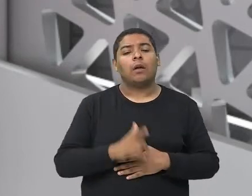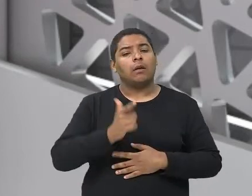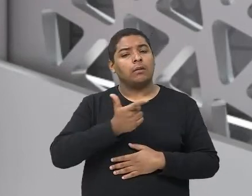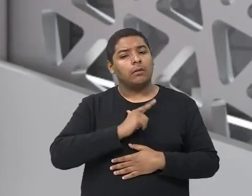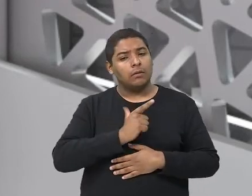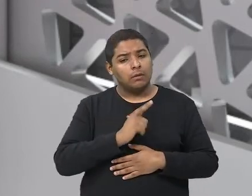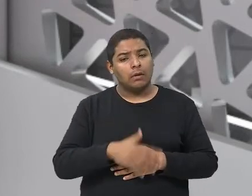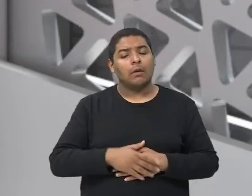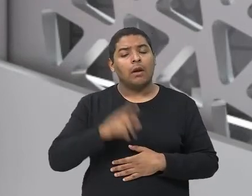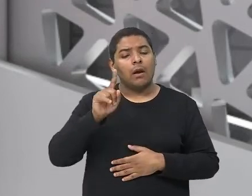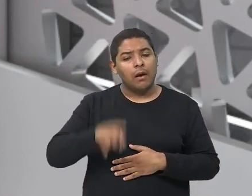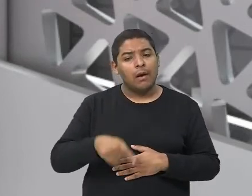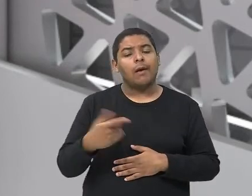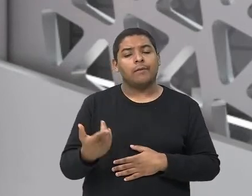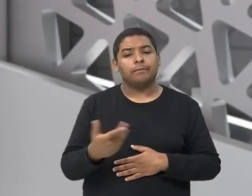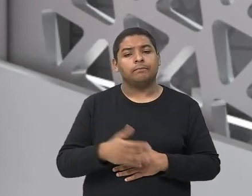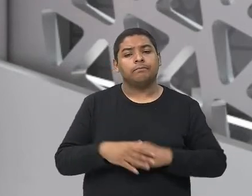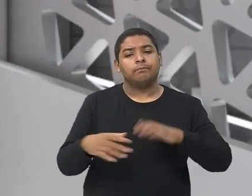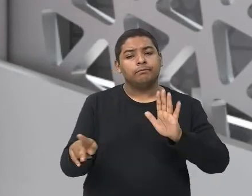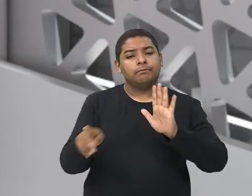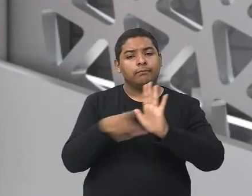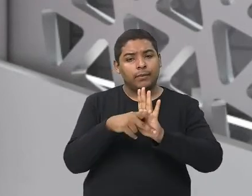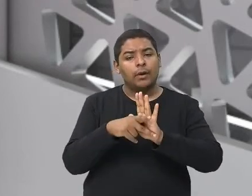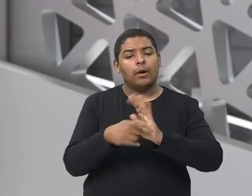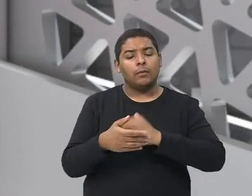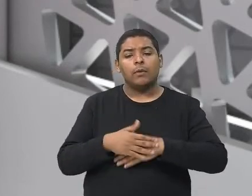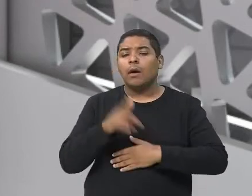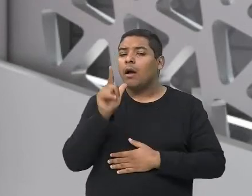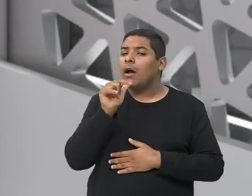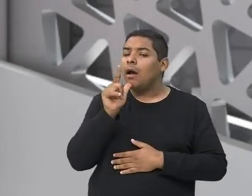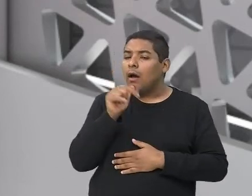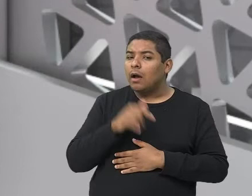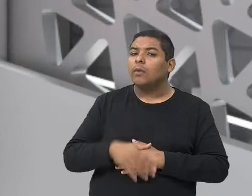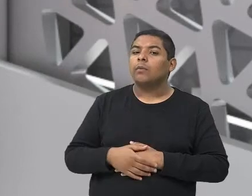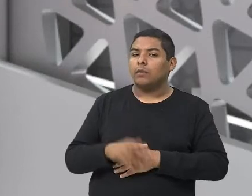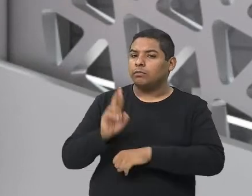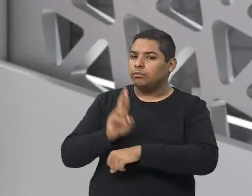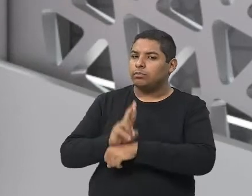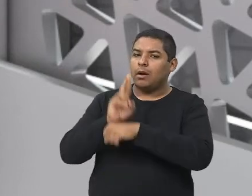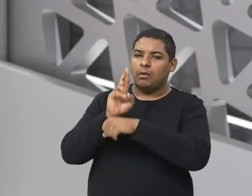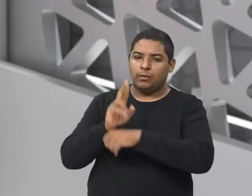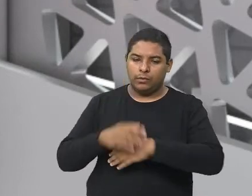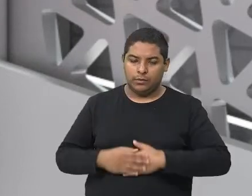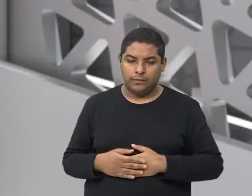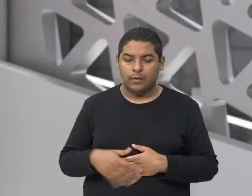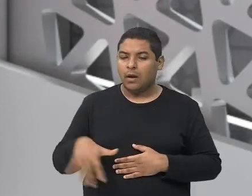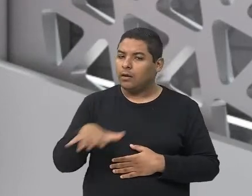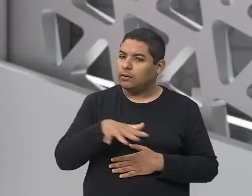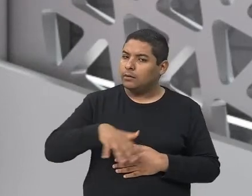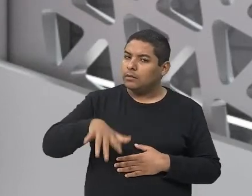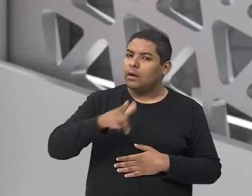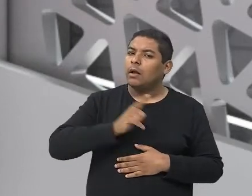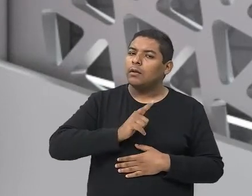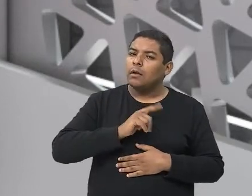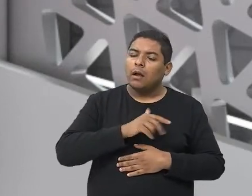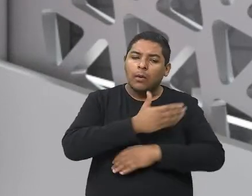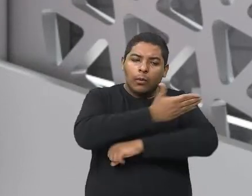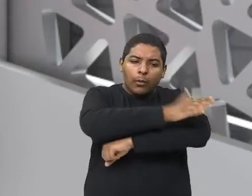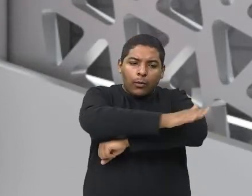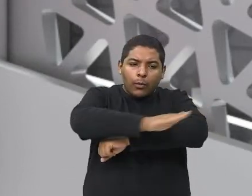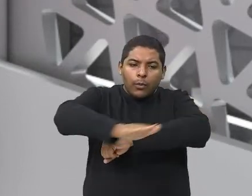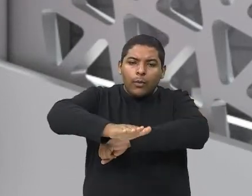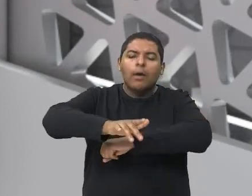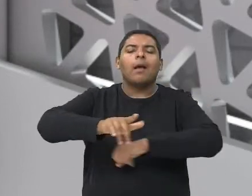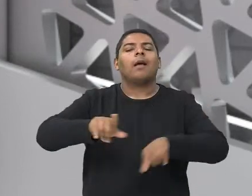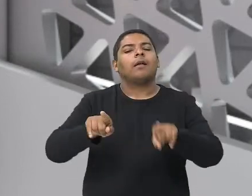que é um dos grandes recursos, que é a água, né? Então, na Austrália, mesmo tendo essas partes desérticas, a gente verifica